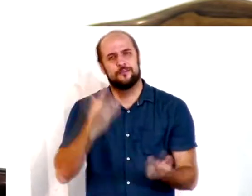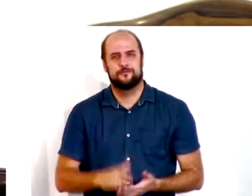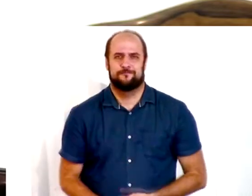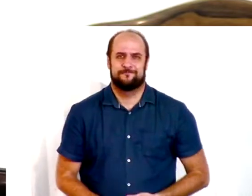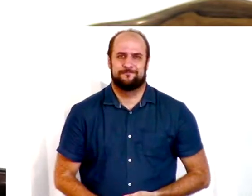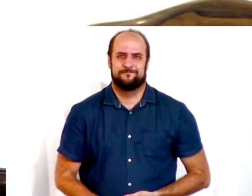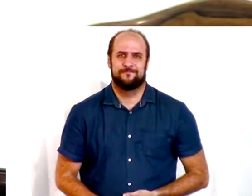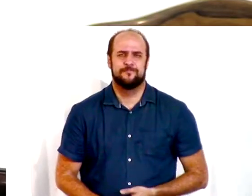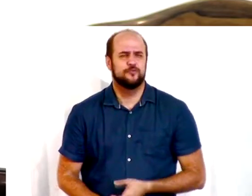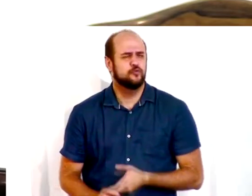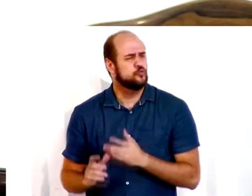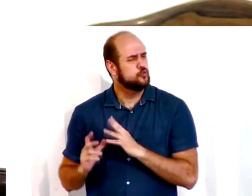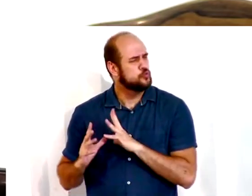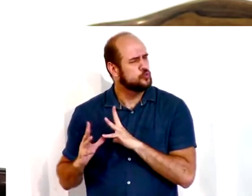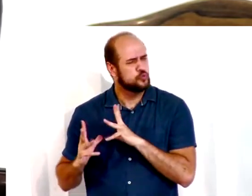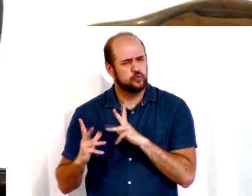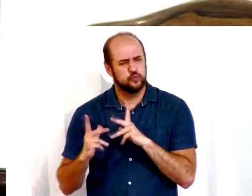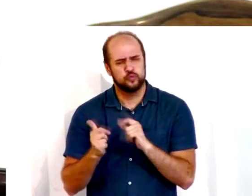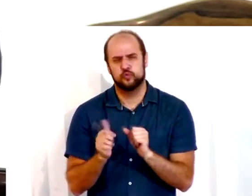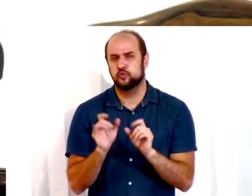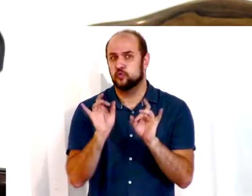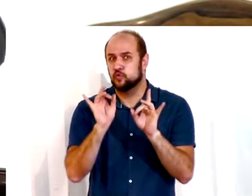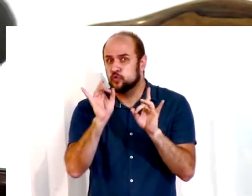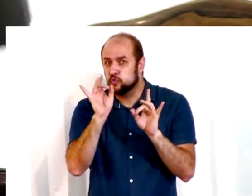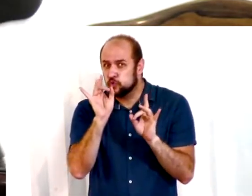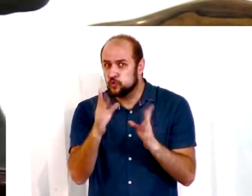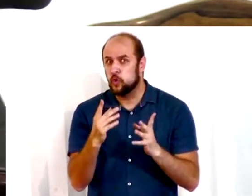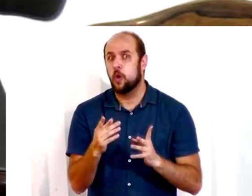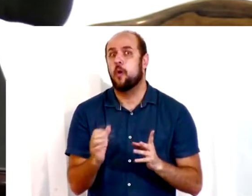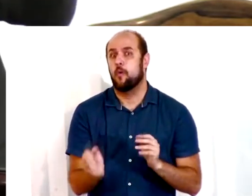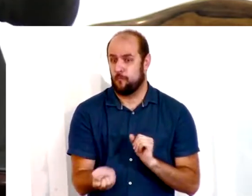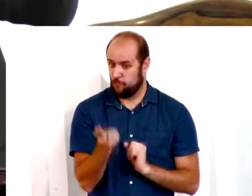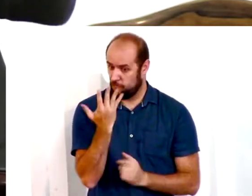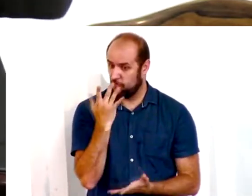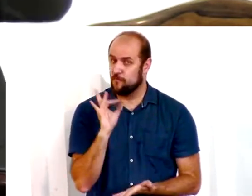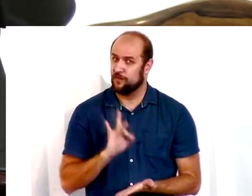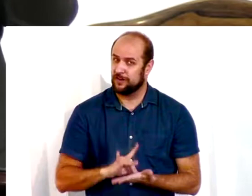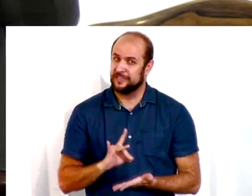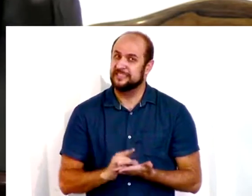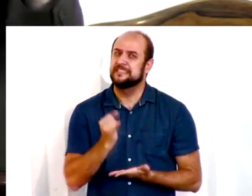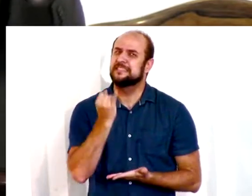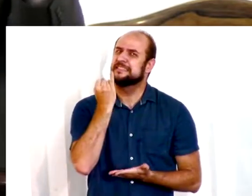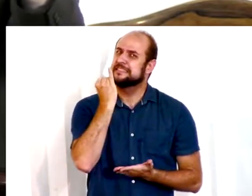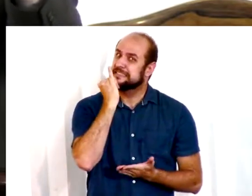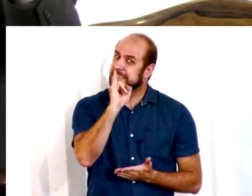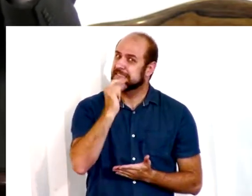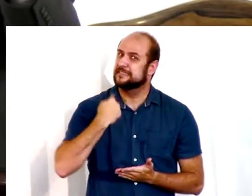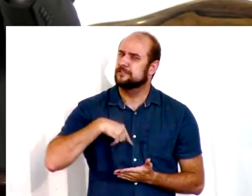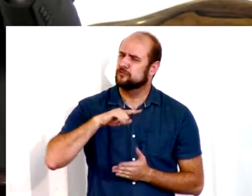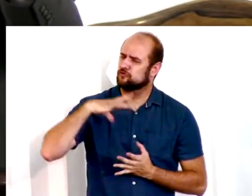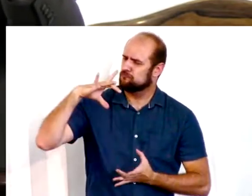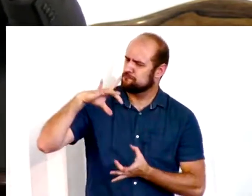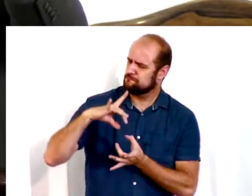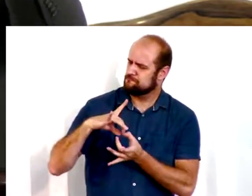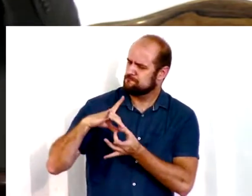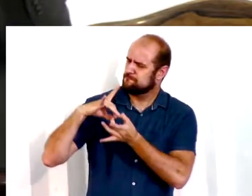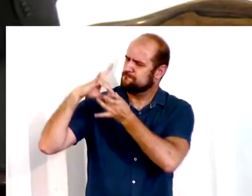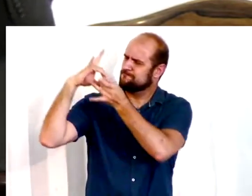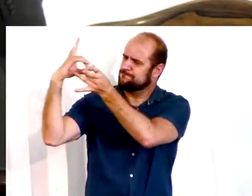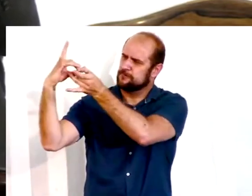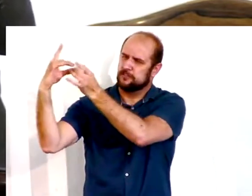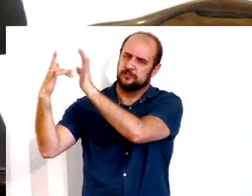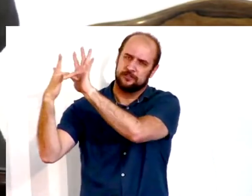Tudo isso só funciona se verticalmente nós estamos em Cristo.